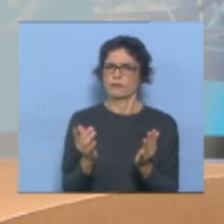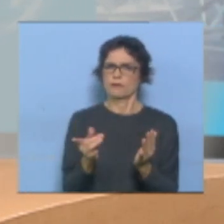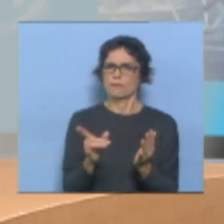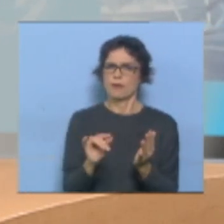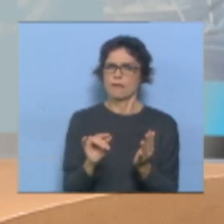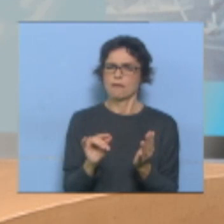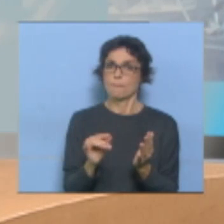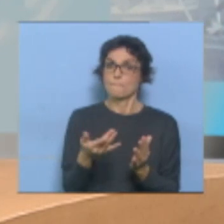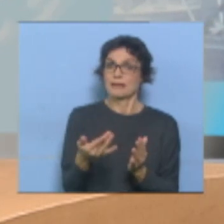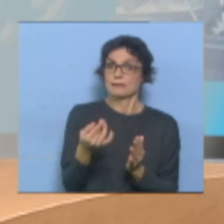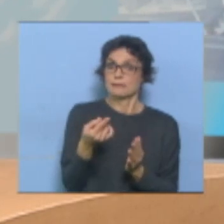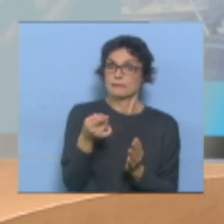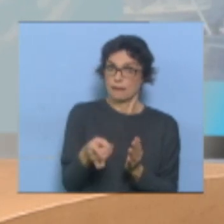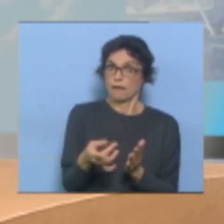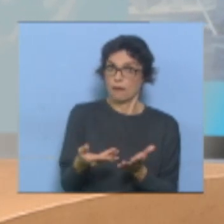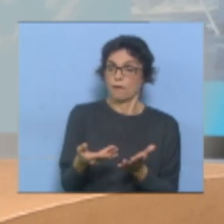Desta vez